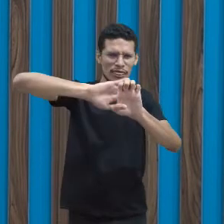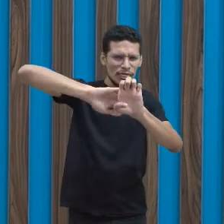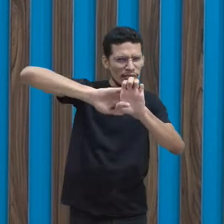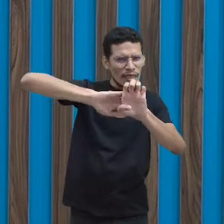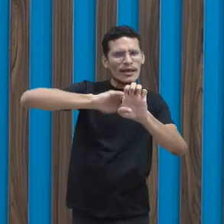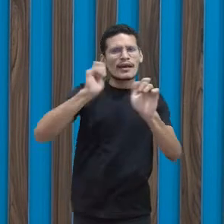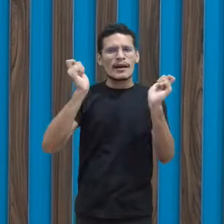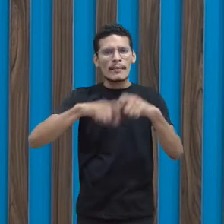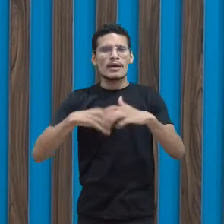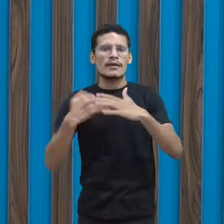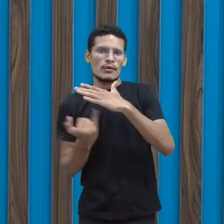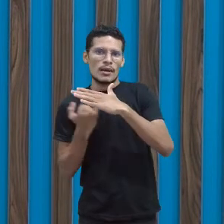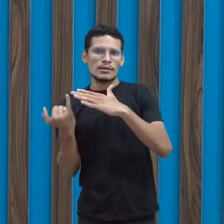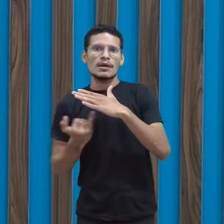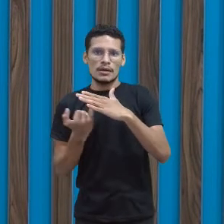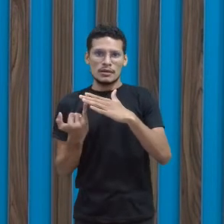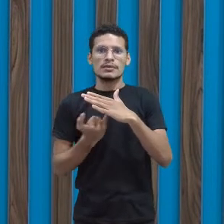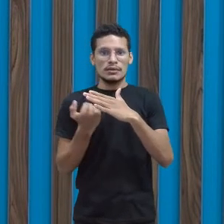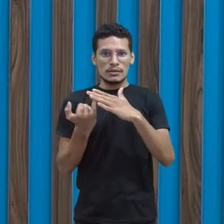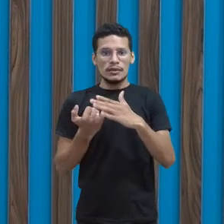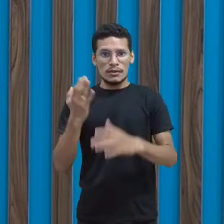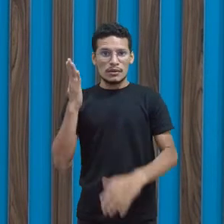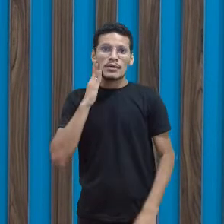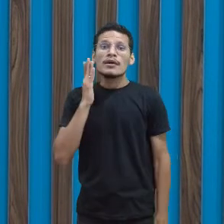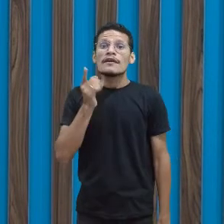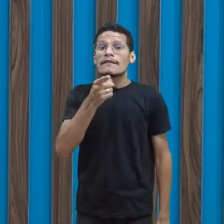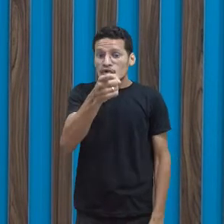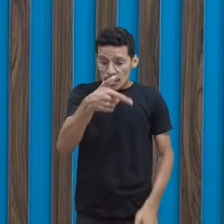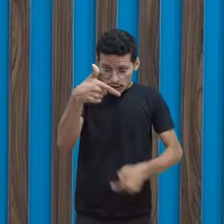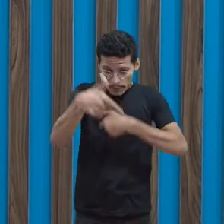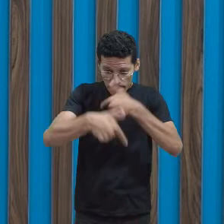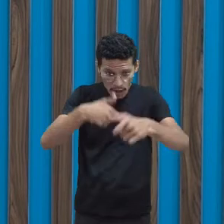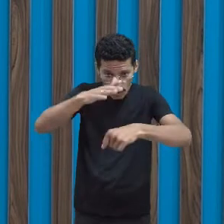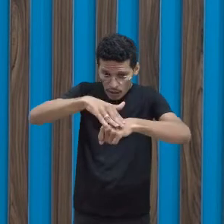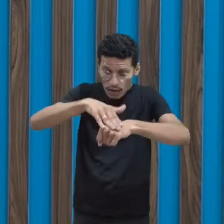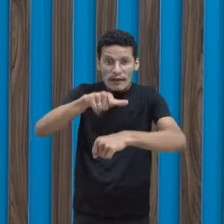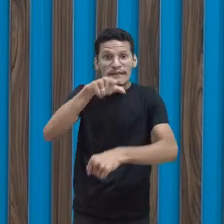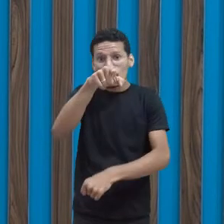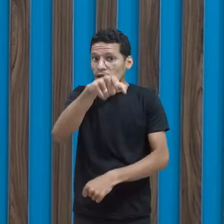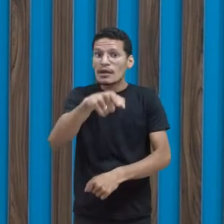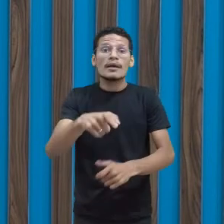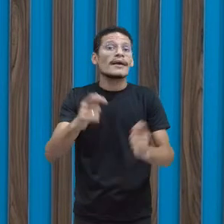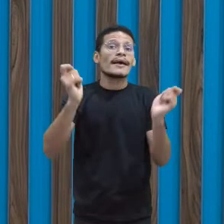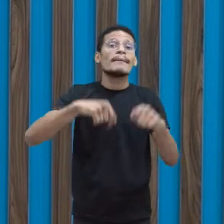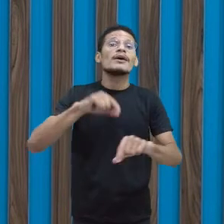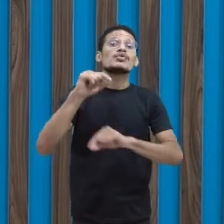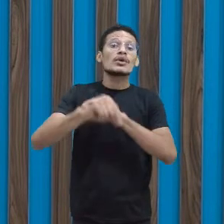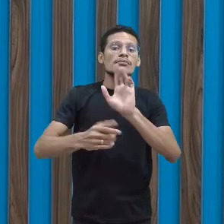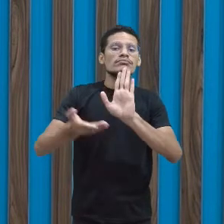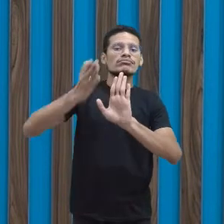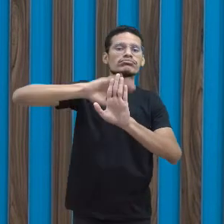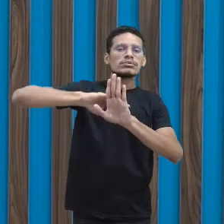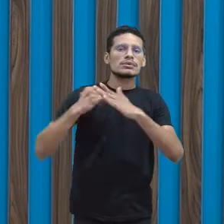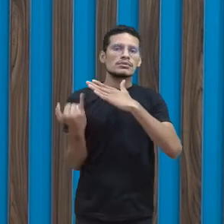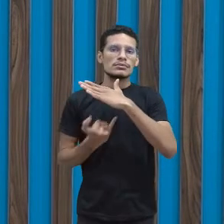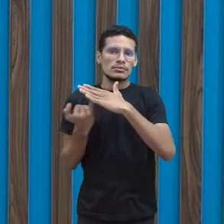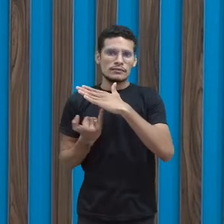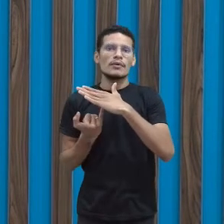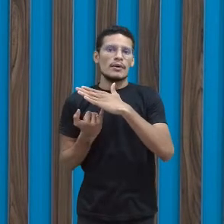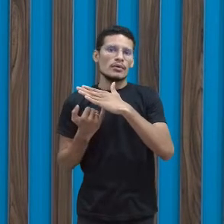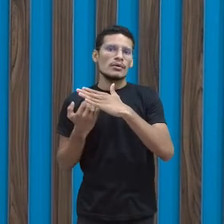aí da informalidade. Você trabalha para você mesmo, né? Mesmo que aquilo ali seja um subemprego. Tipo,